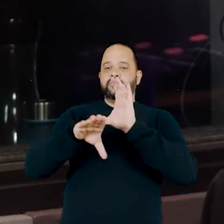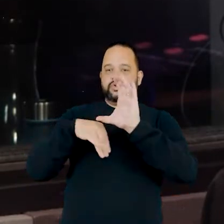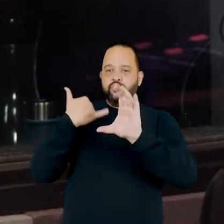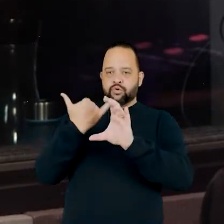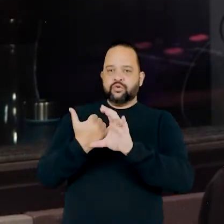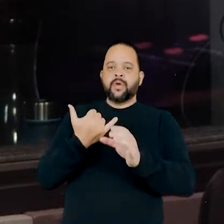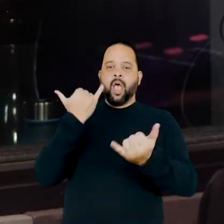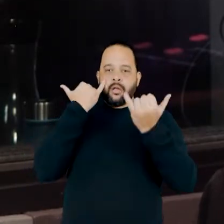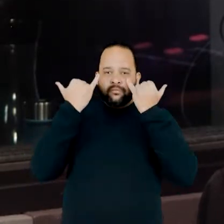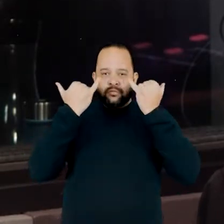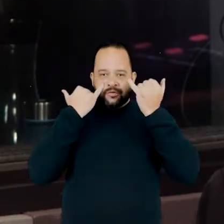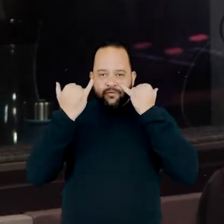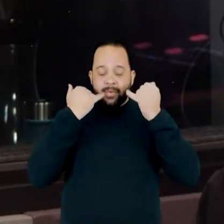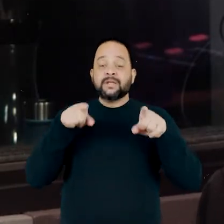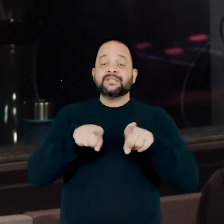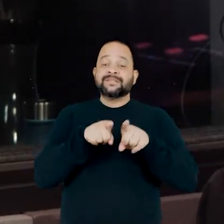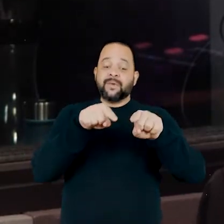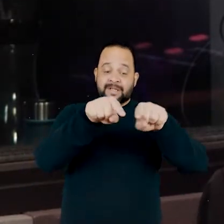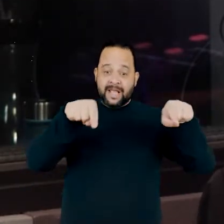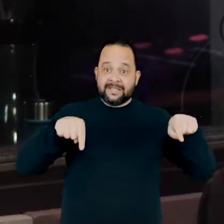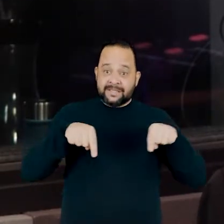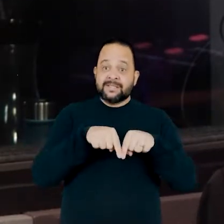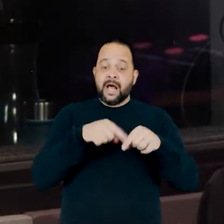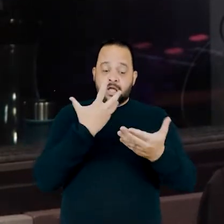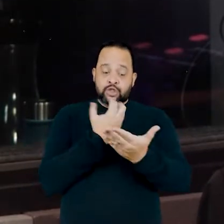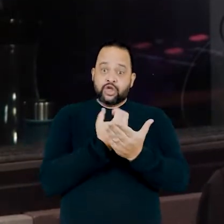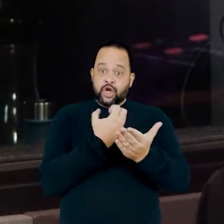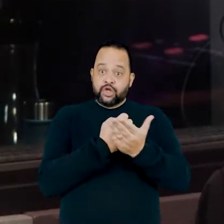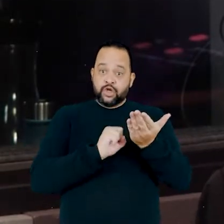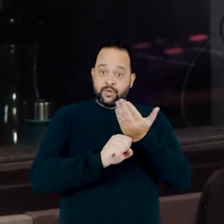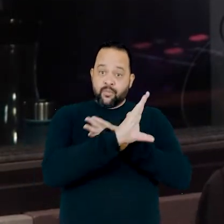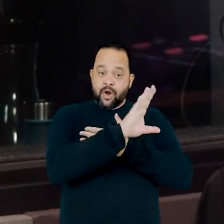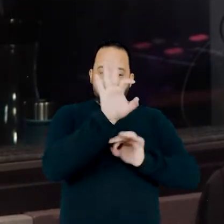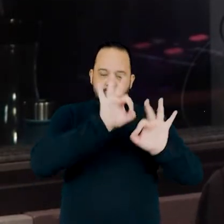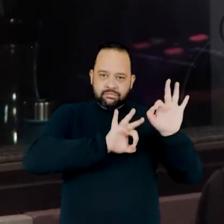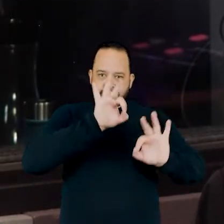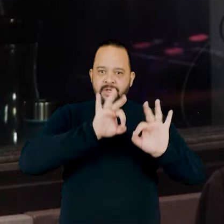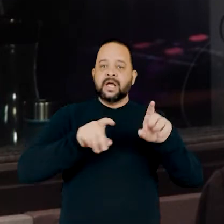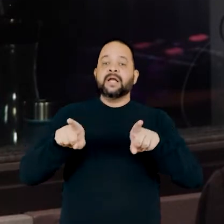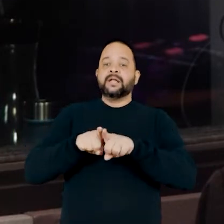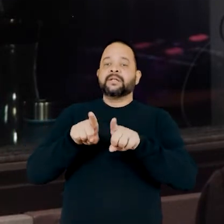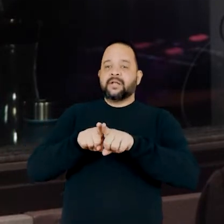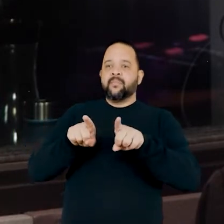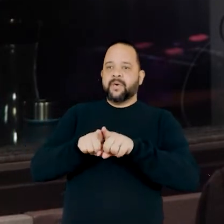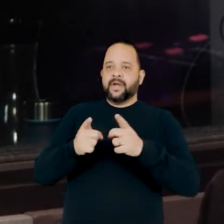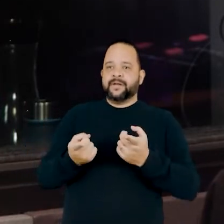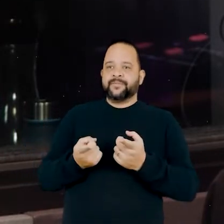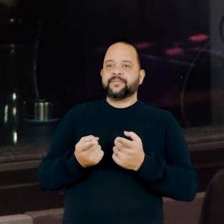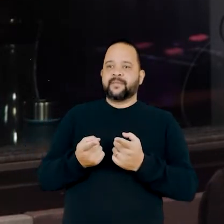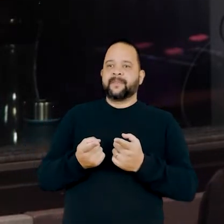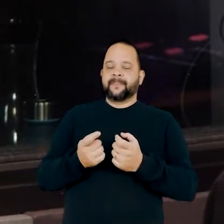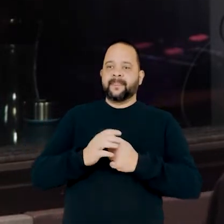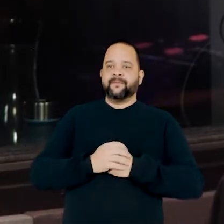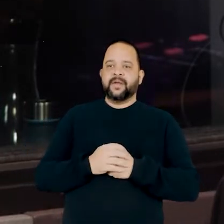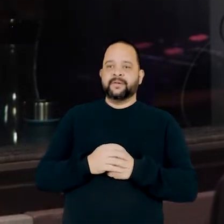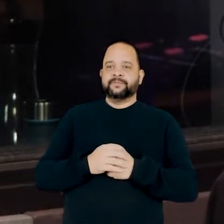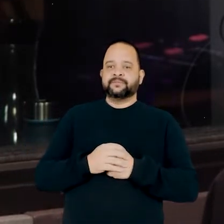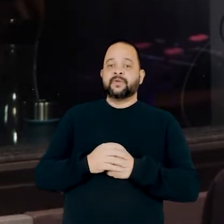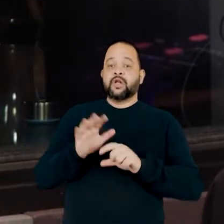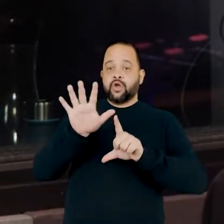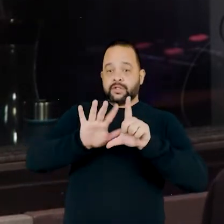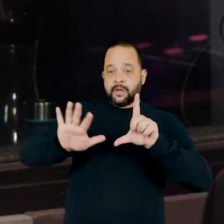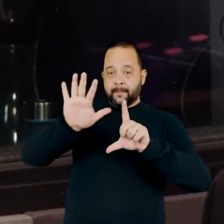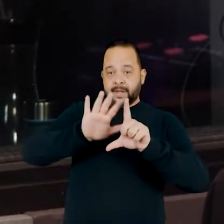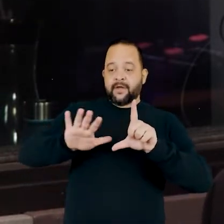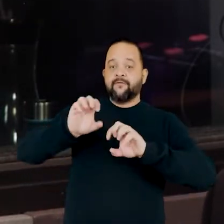informação. Tem a nossa sala de podcast também pra criação. E também a gente tem o SAI, que é a Shure Audio Institute, que é a nossa